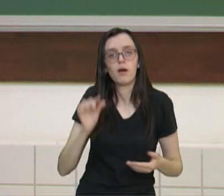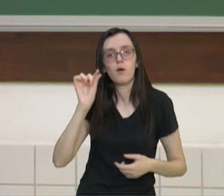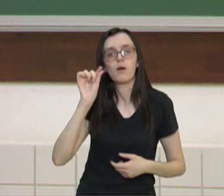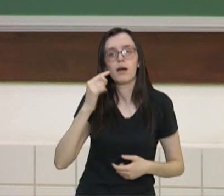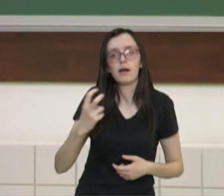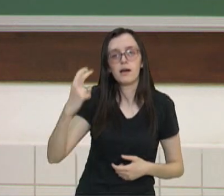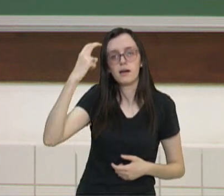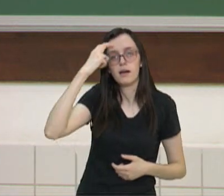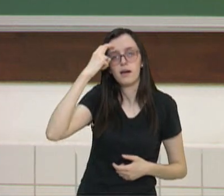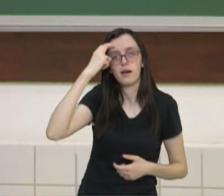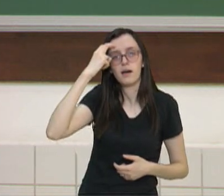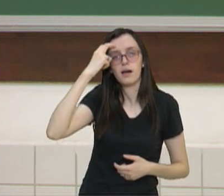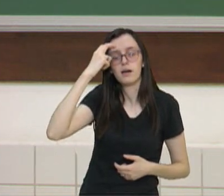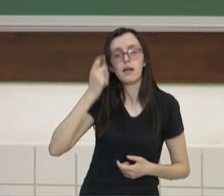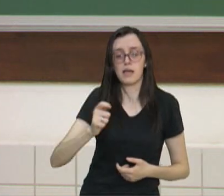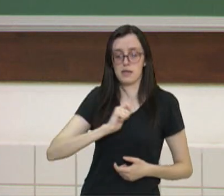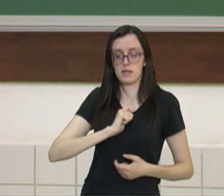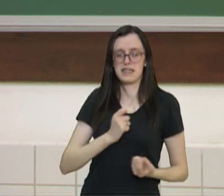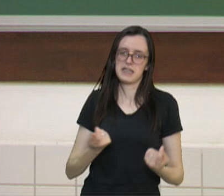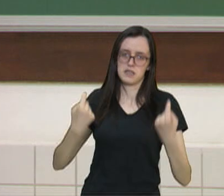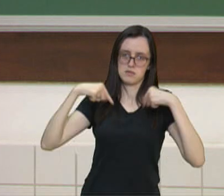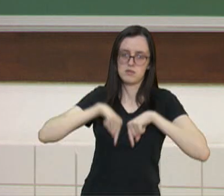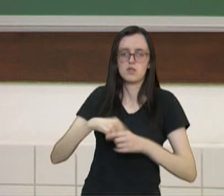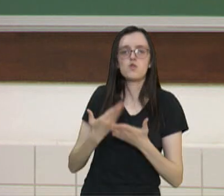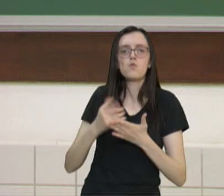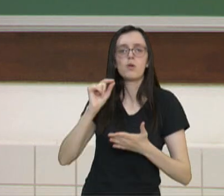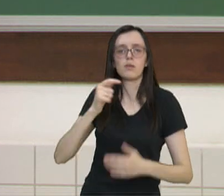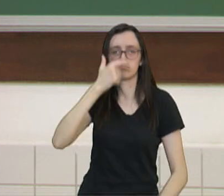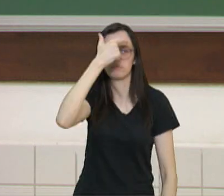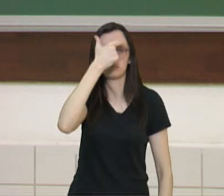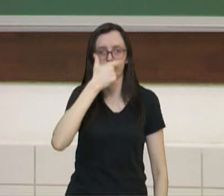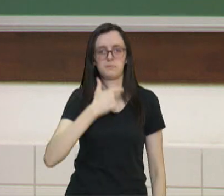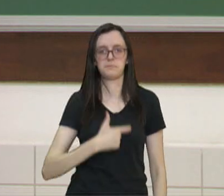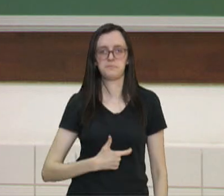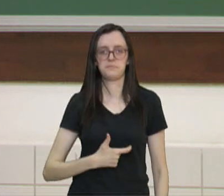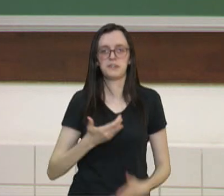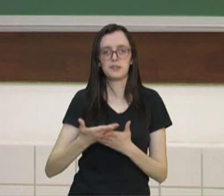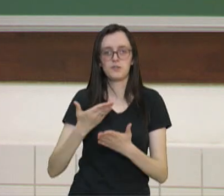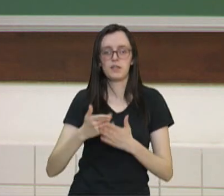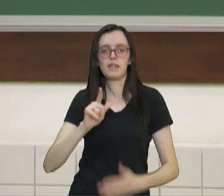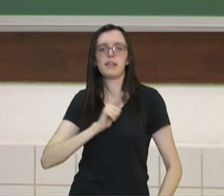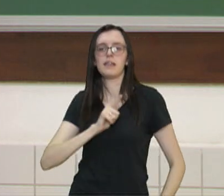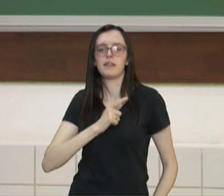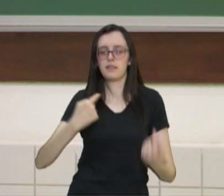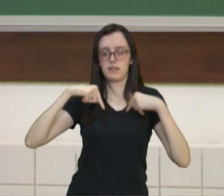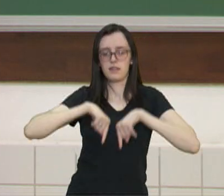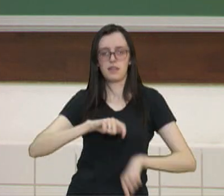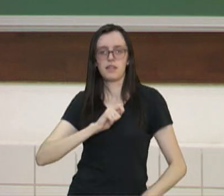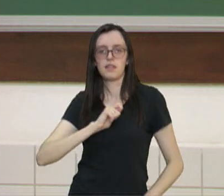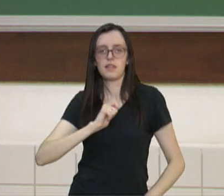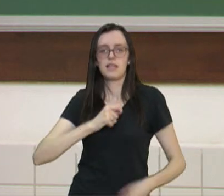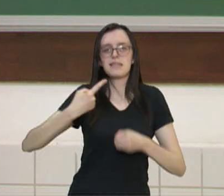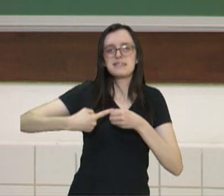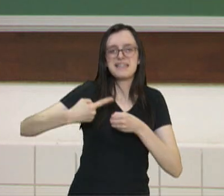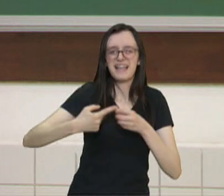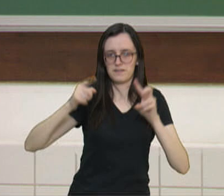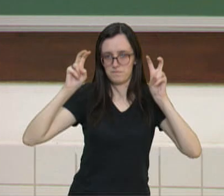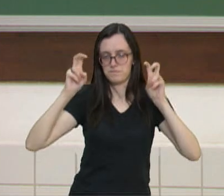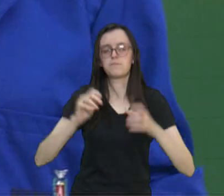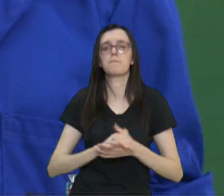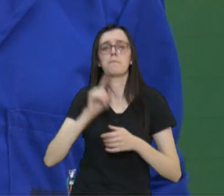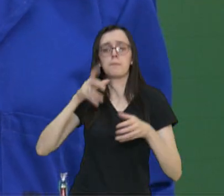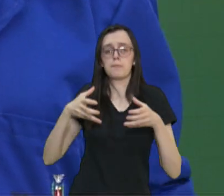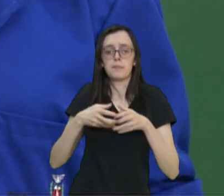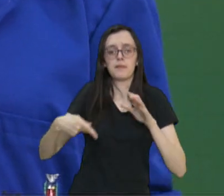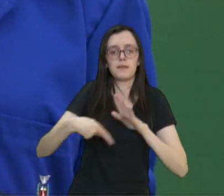a antropologia estuda muito nós mesmos, né? Então, tem antropologia urbana, a gente estuda grupos que são os